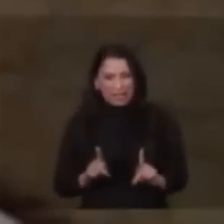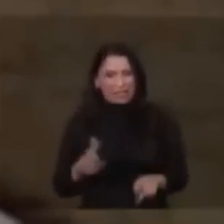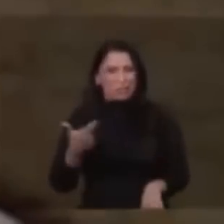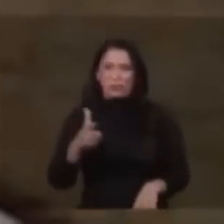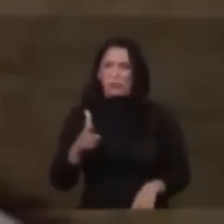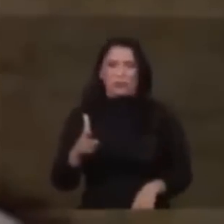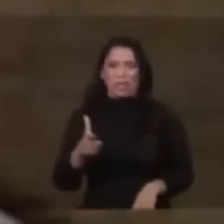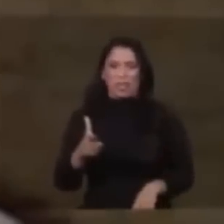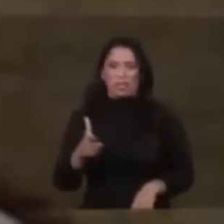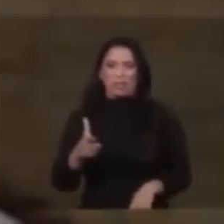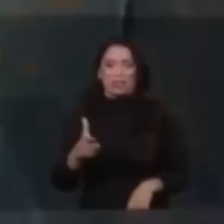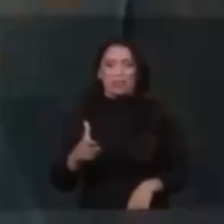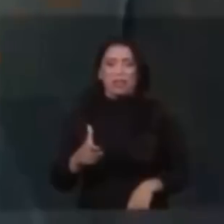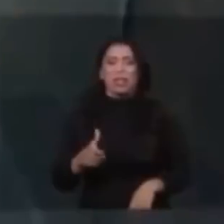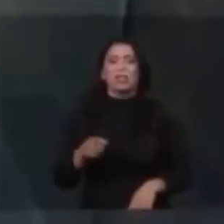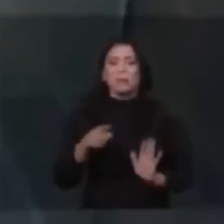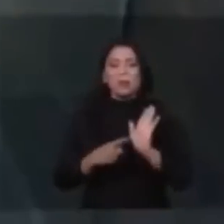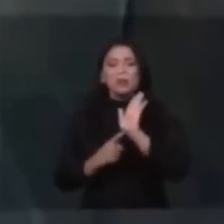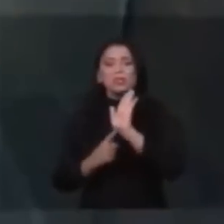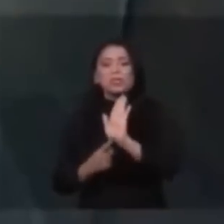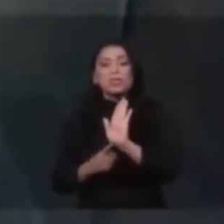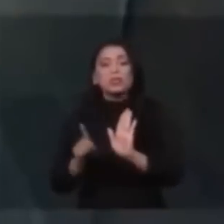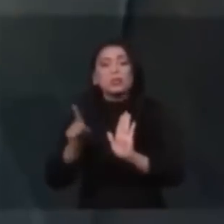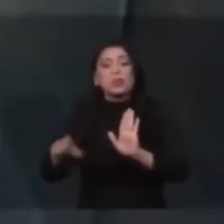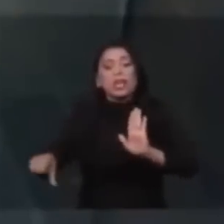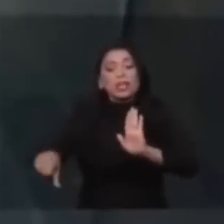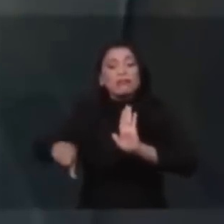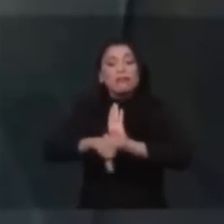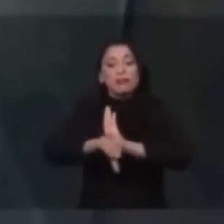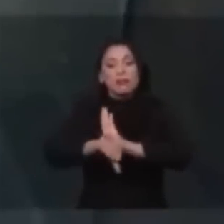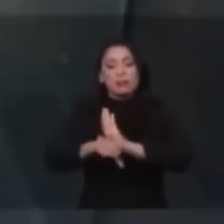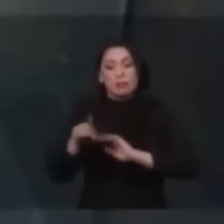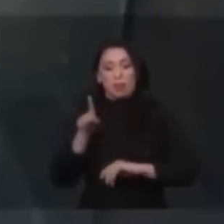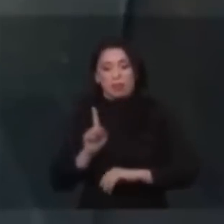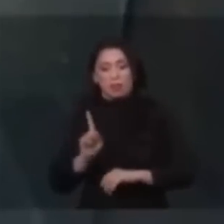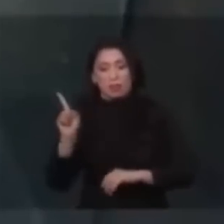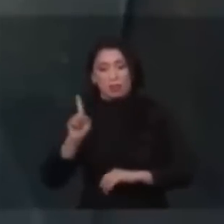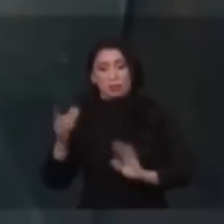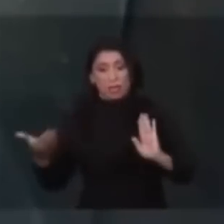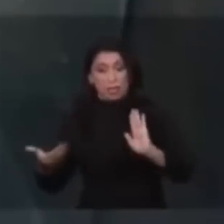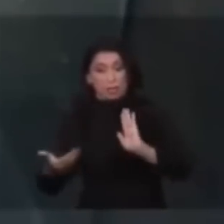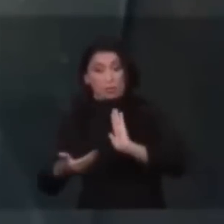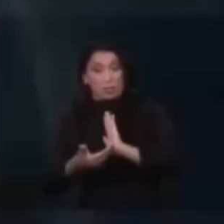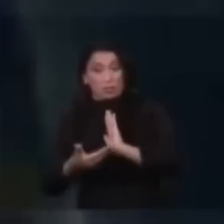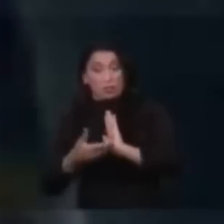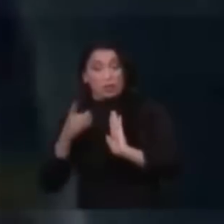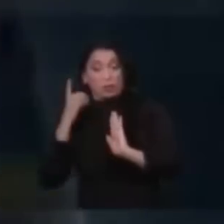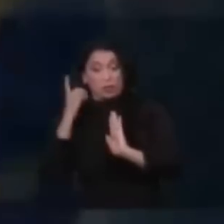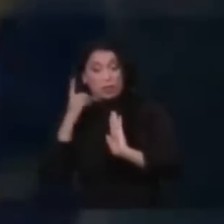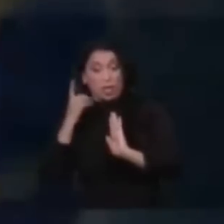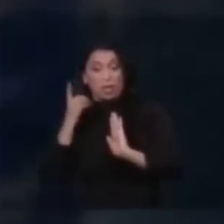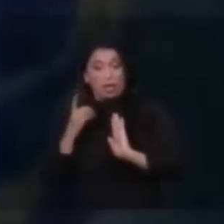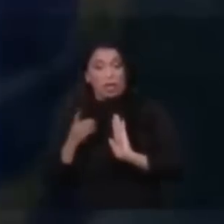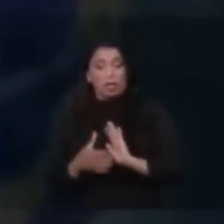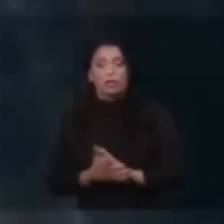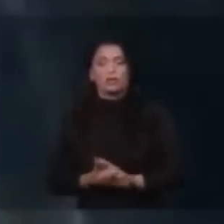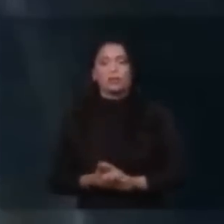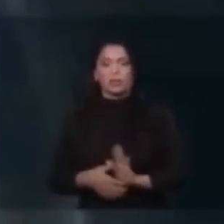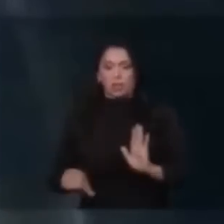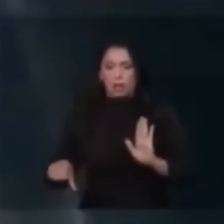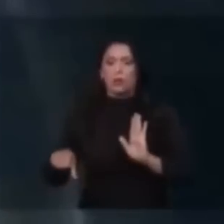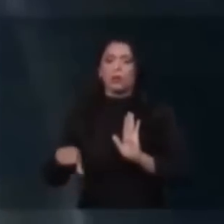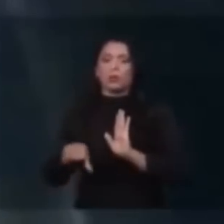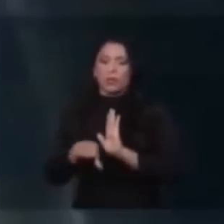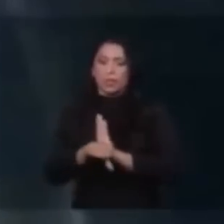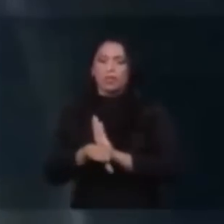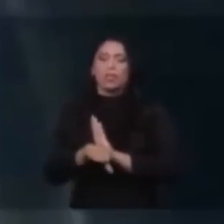são atos criminosos aqui na Câmara dos Deputados agora atos criminosos